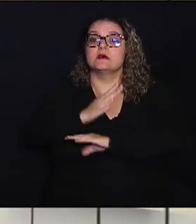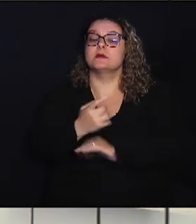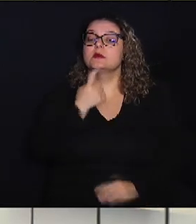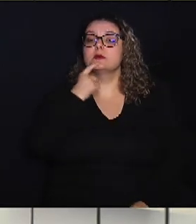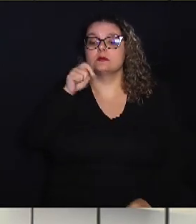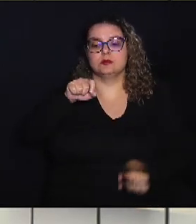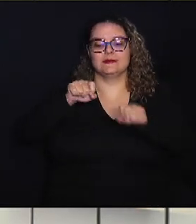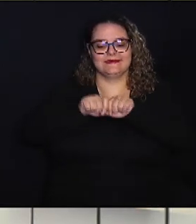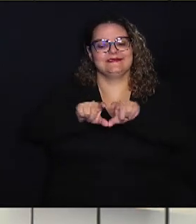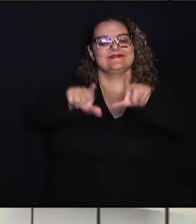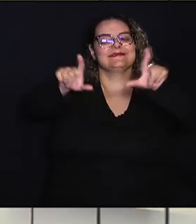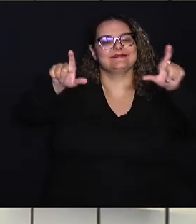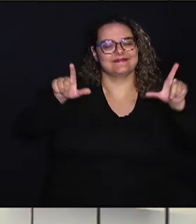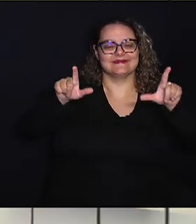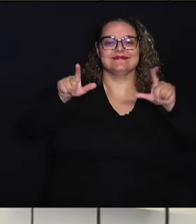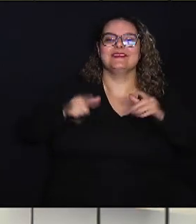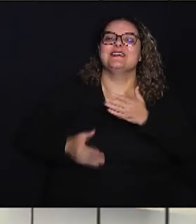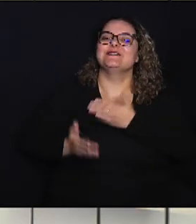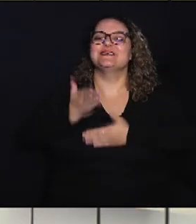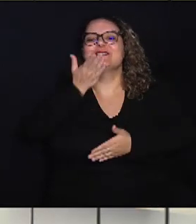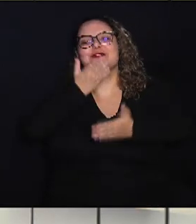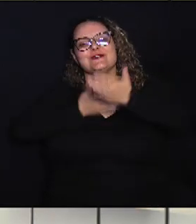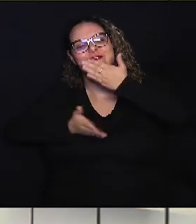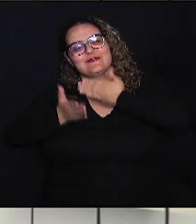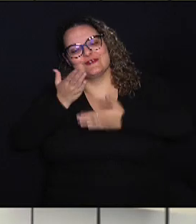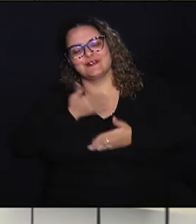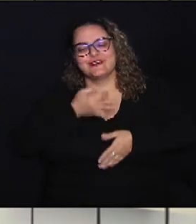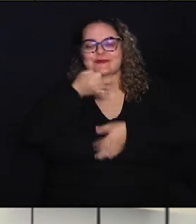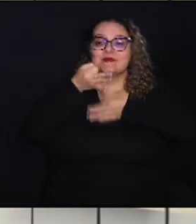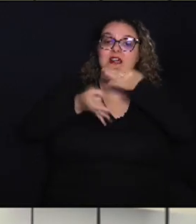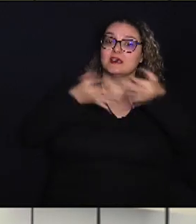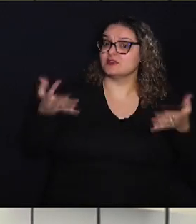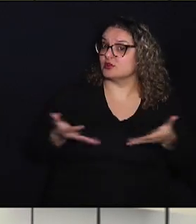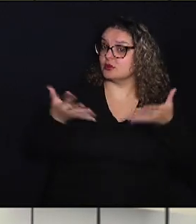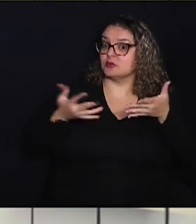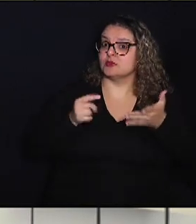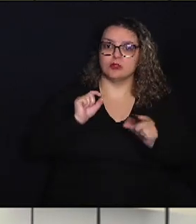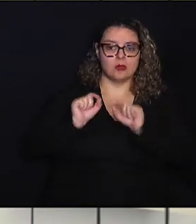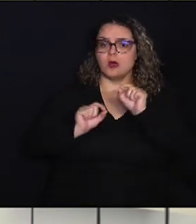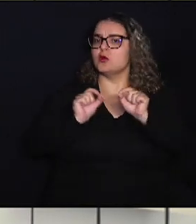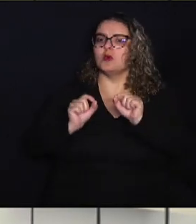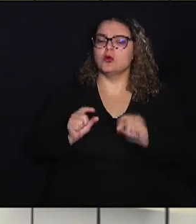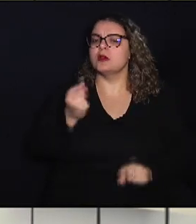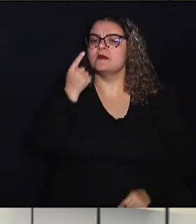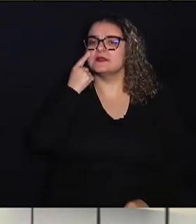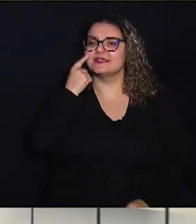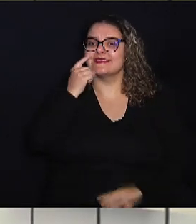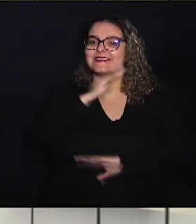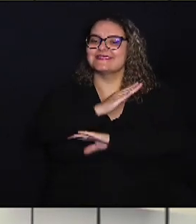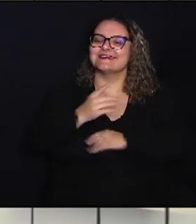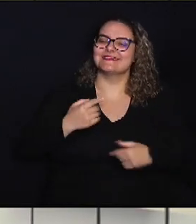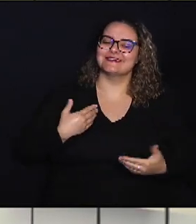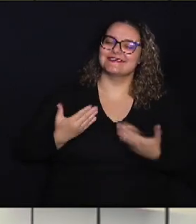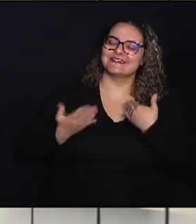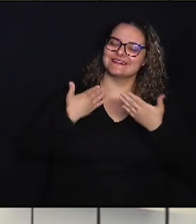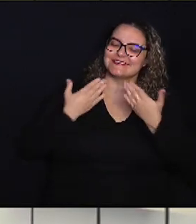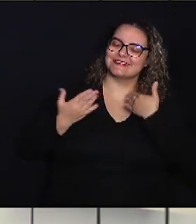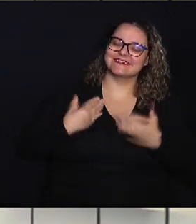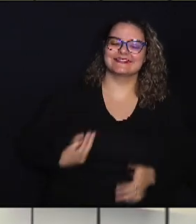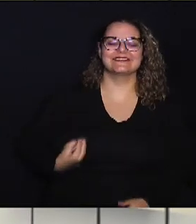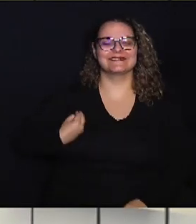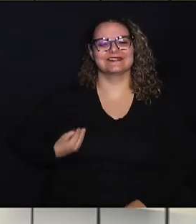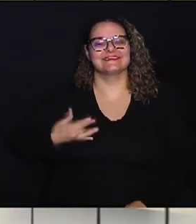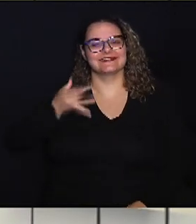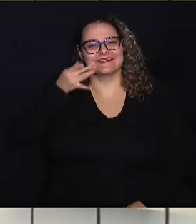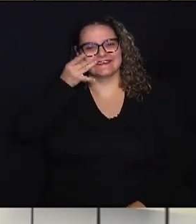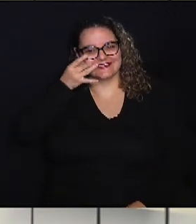Câmara Campinas. Você aperta e pode enviar o seu elogio, uma crítica construtiva, ou o que você quer assistir aqui no nosso telejornal, que